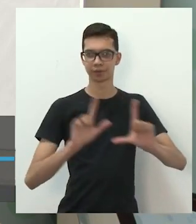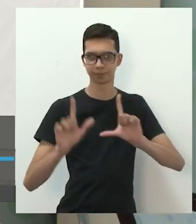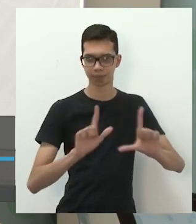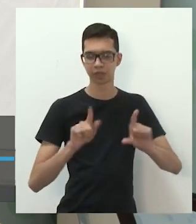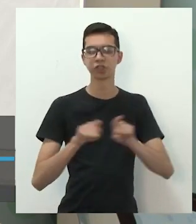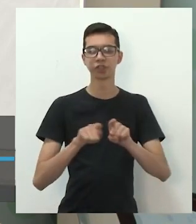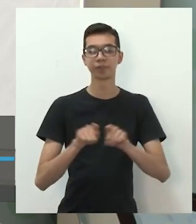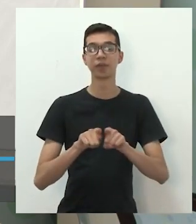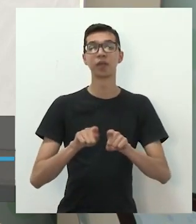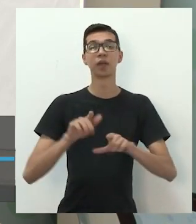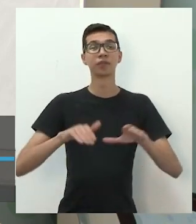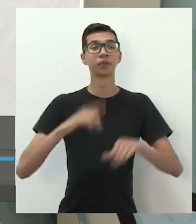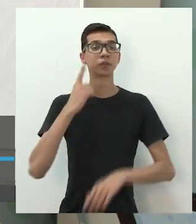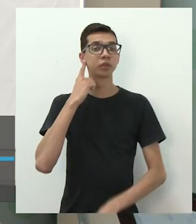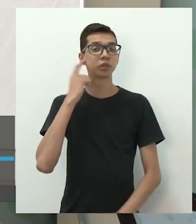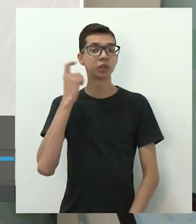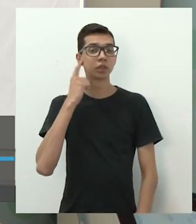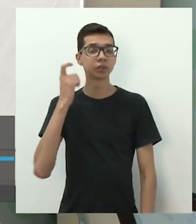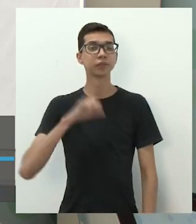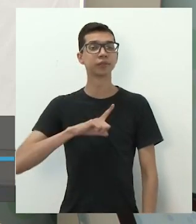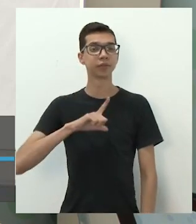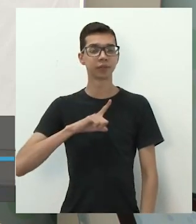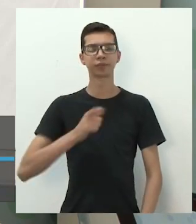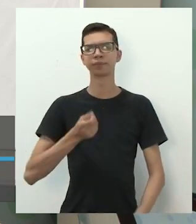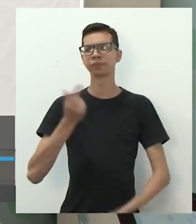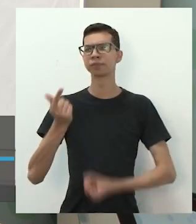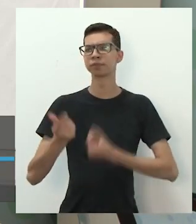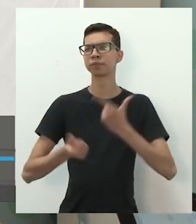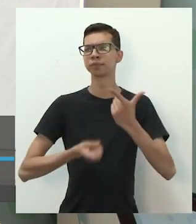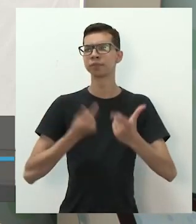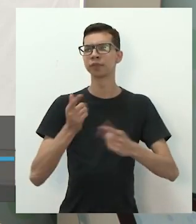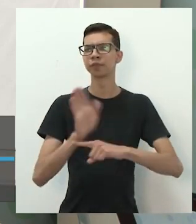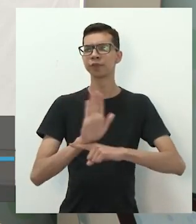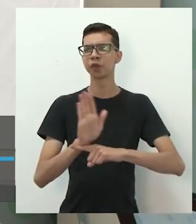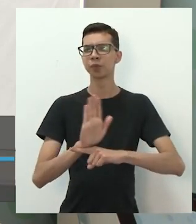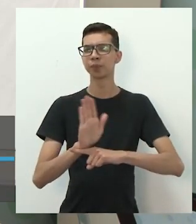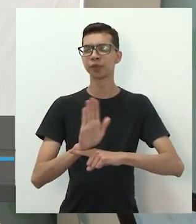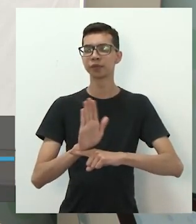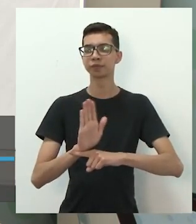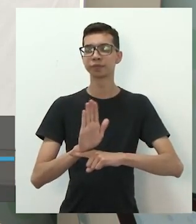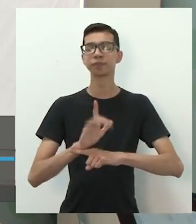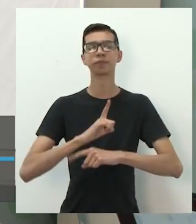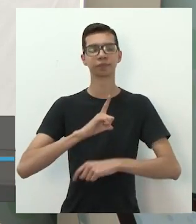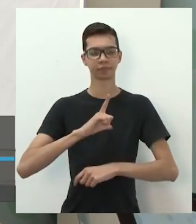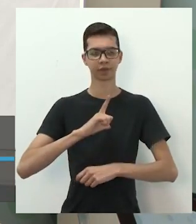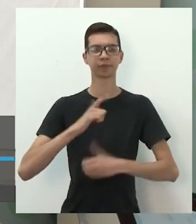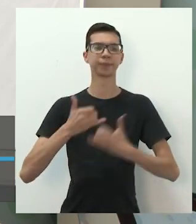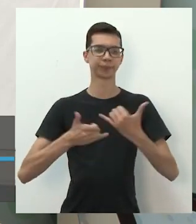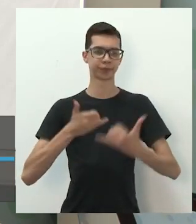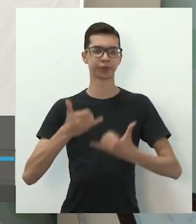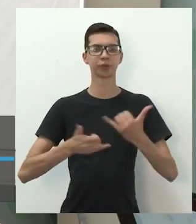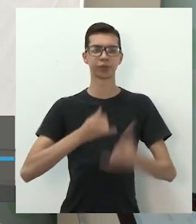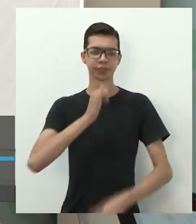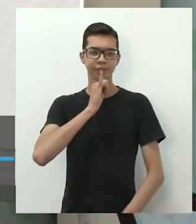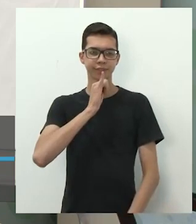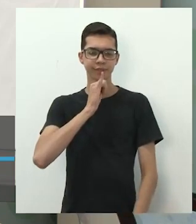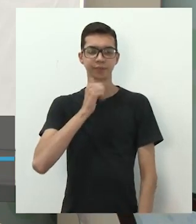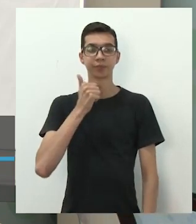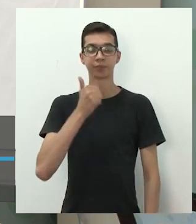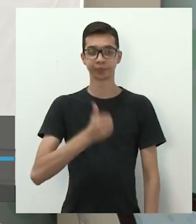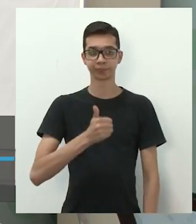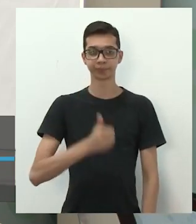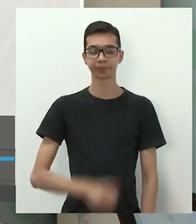de fundo, tá? Em alguns filmes até aparece esse tipo de brinquedo, tá bom? Olha